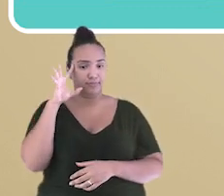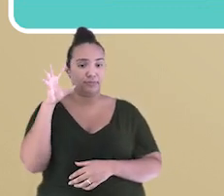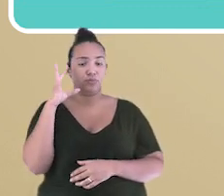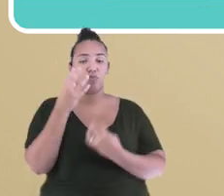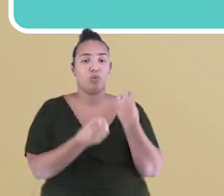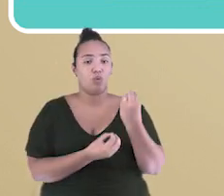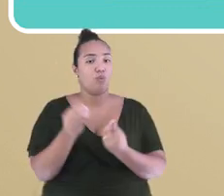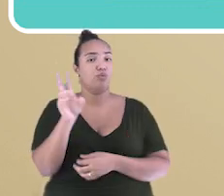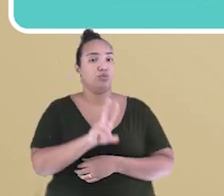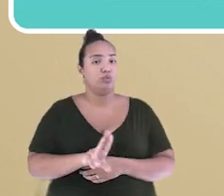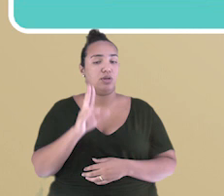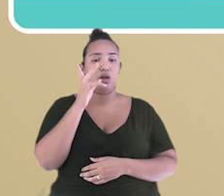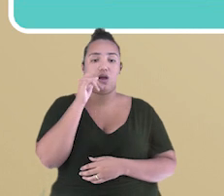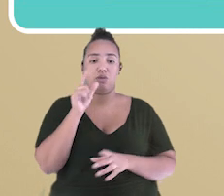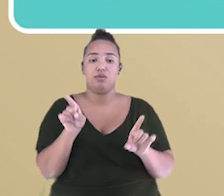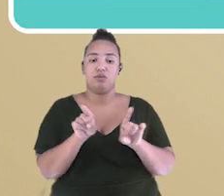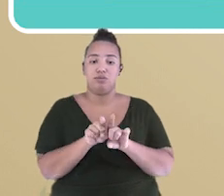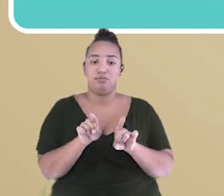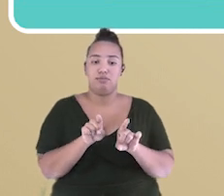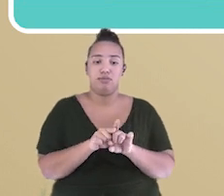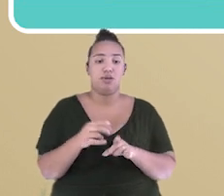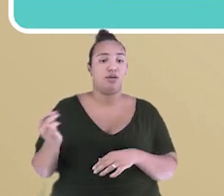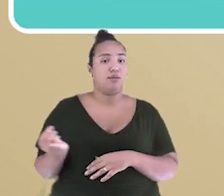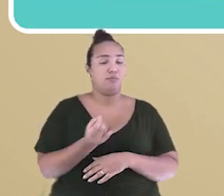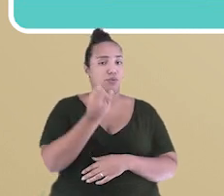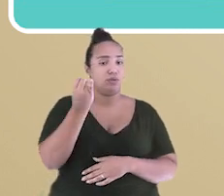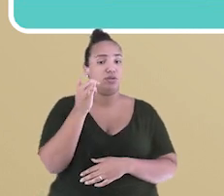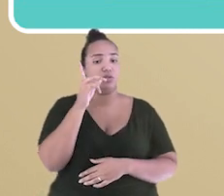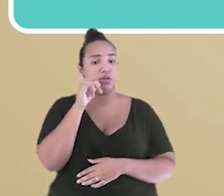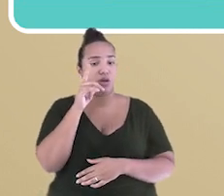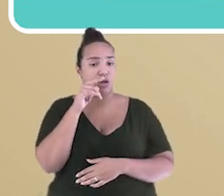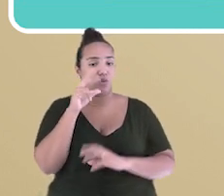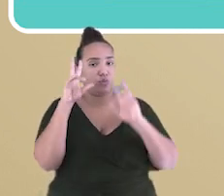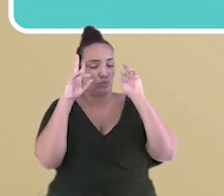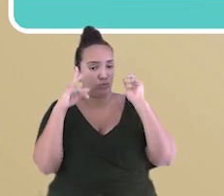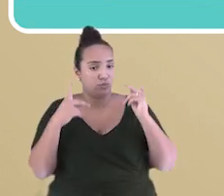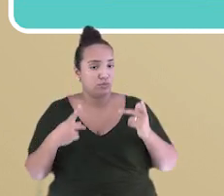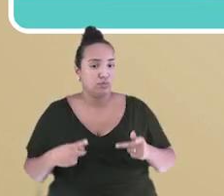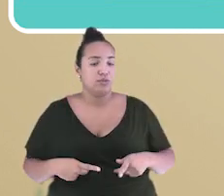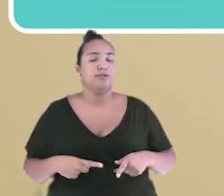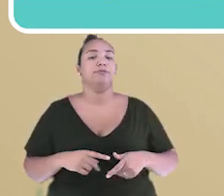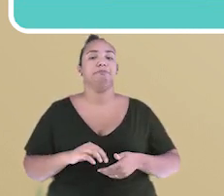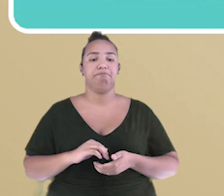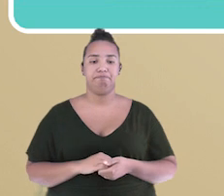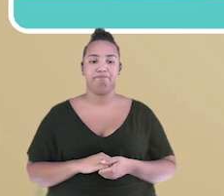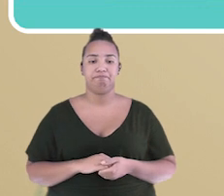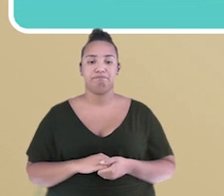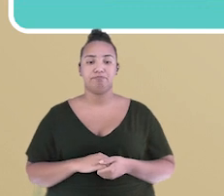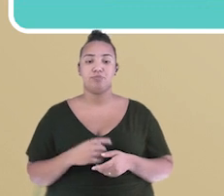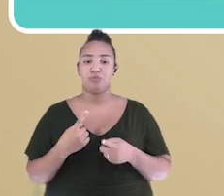reflitam sobre o uso e a importância do mais precioso líquido para o ser humano, que é a